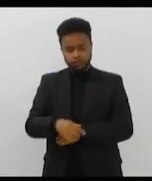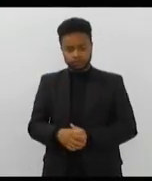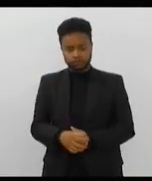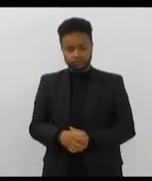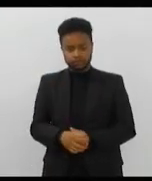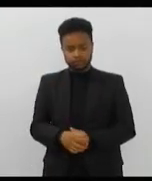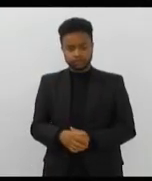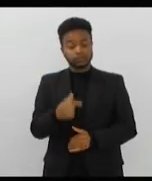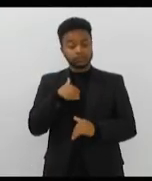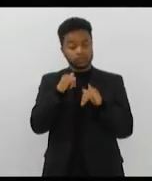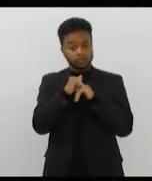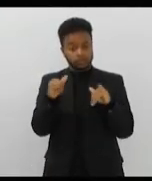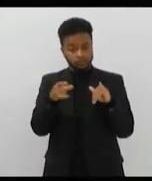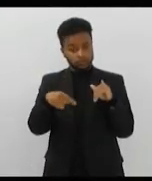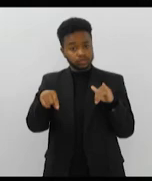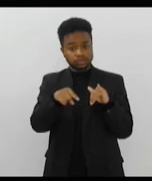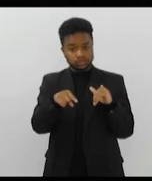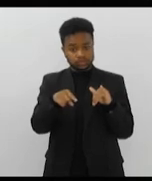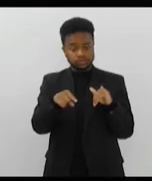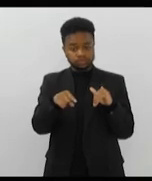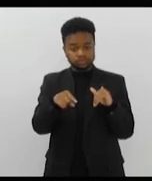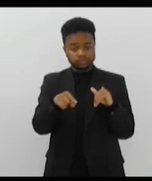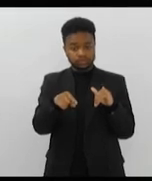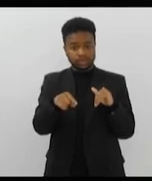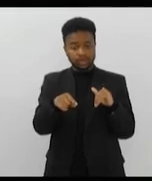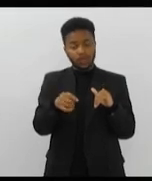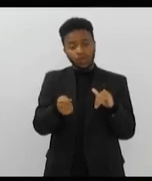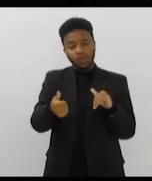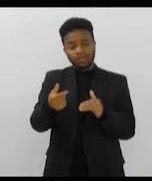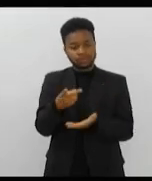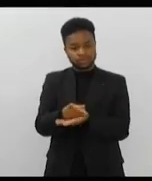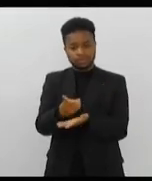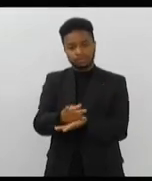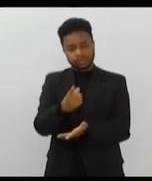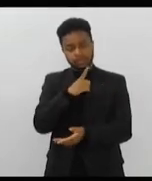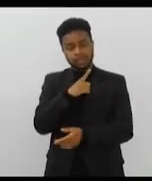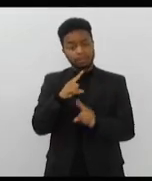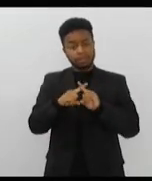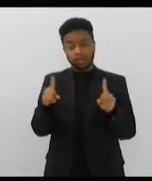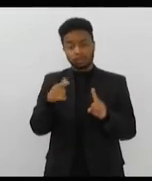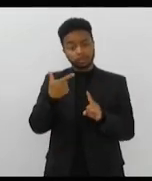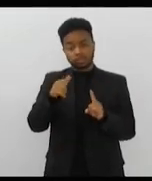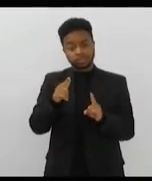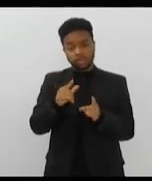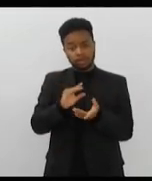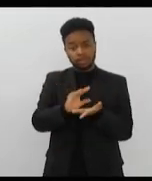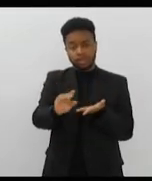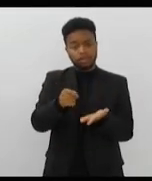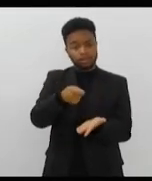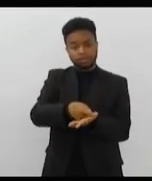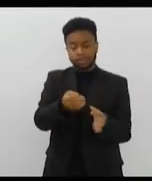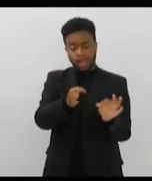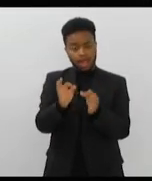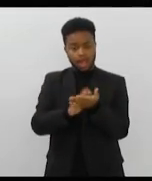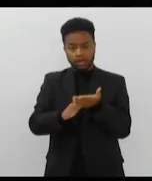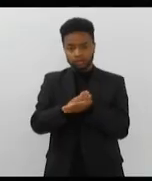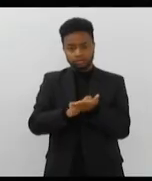Eu diria a Vossa Excelência que quase todos os anos. E não tinha emenda impositiva de deputado.